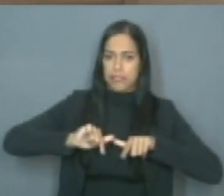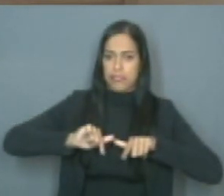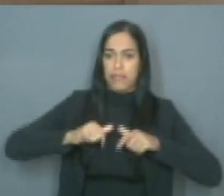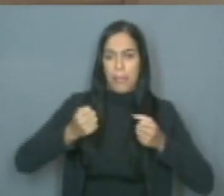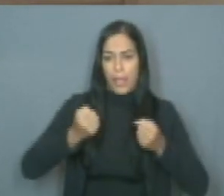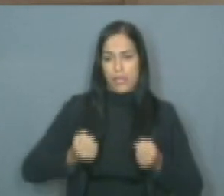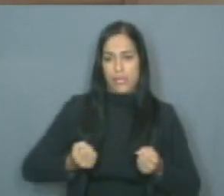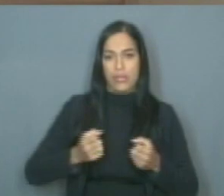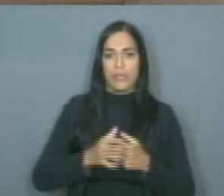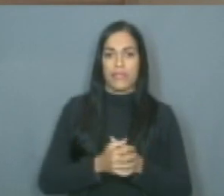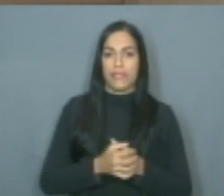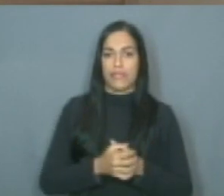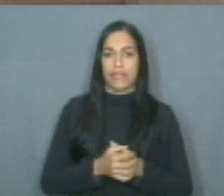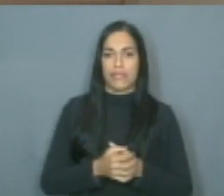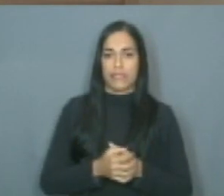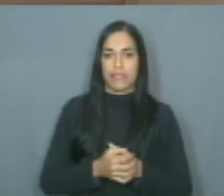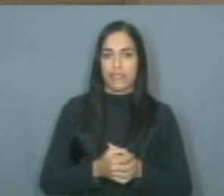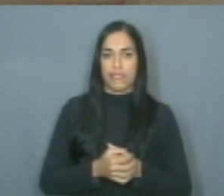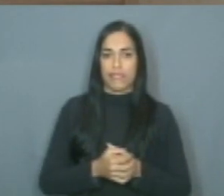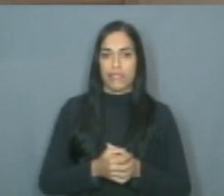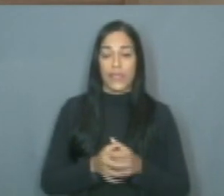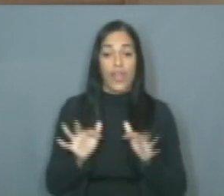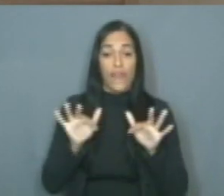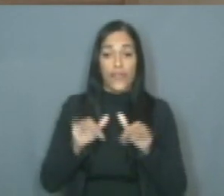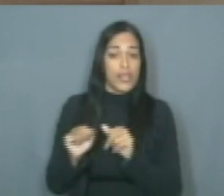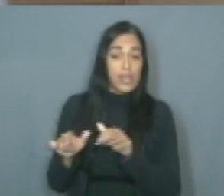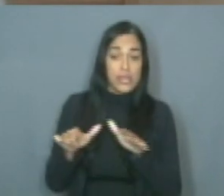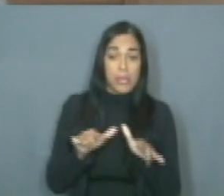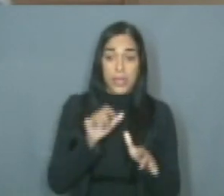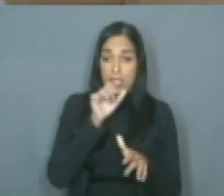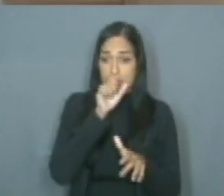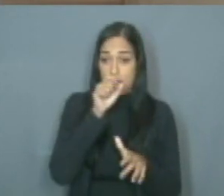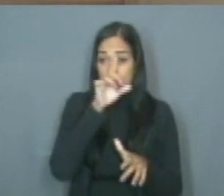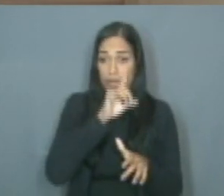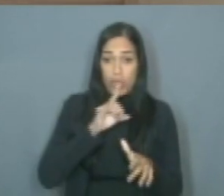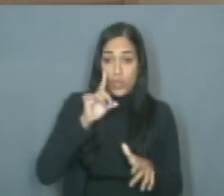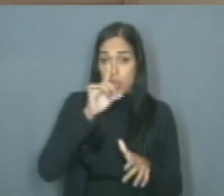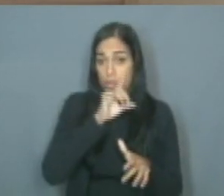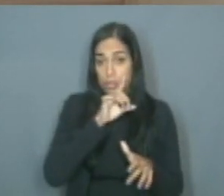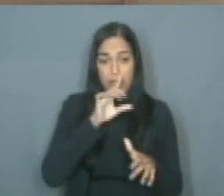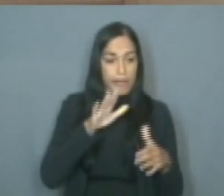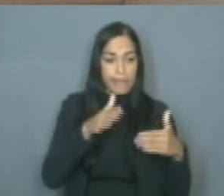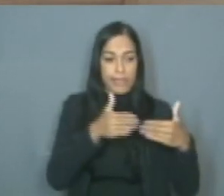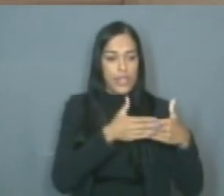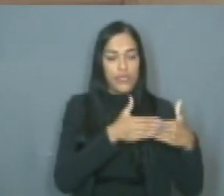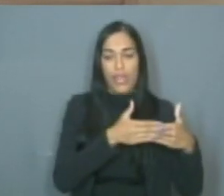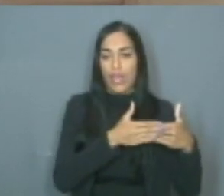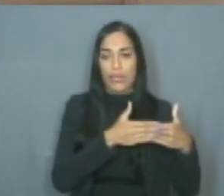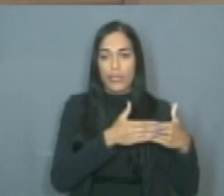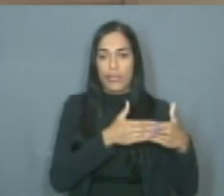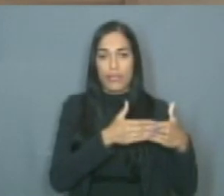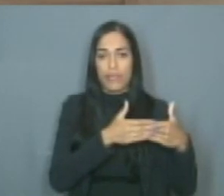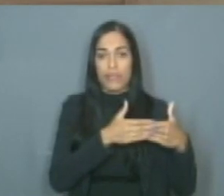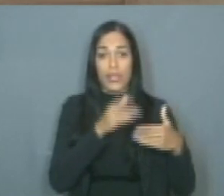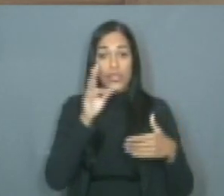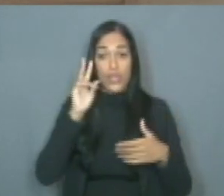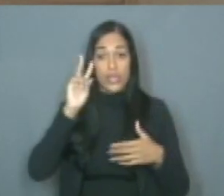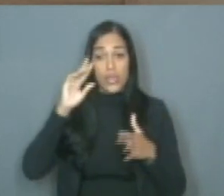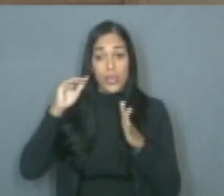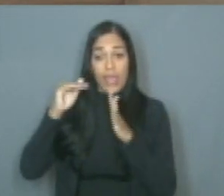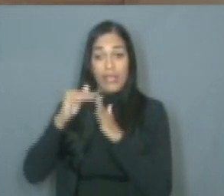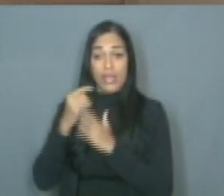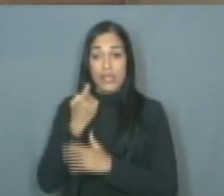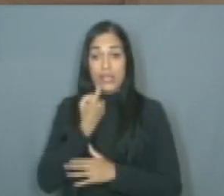o depósito simplesmente não funciona nos finais de semana. Só funciona dia de segunda-feira. Ou seja,